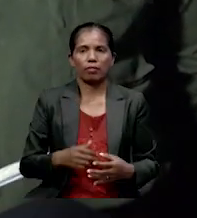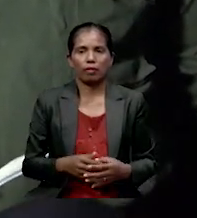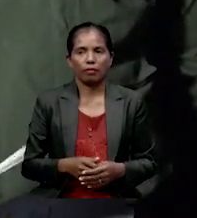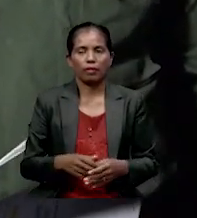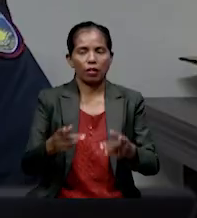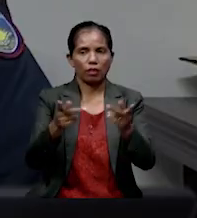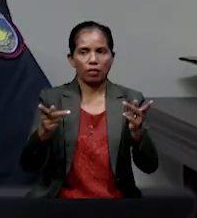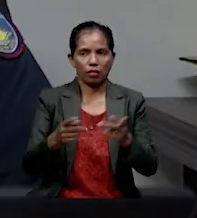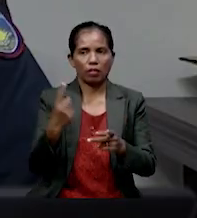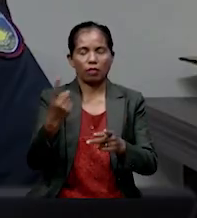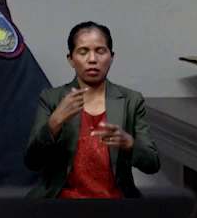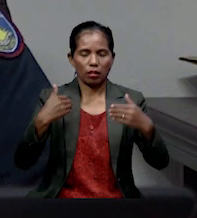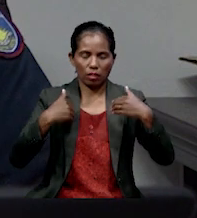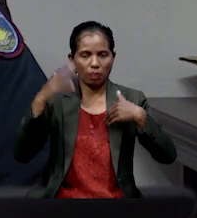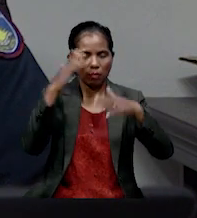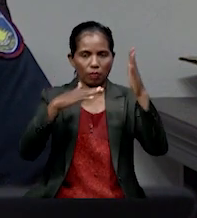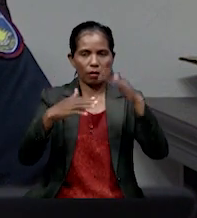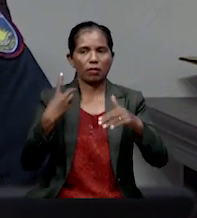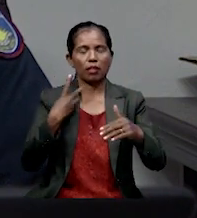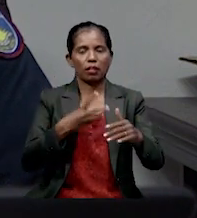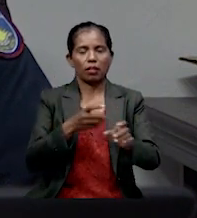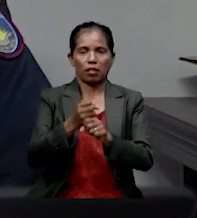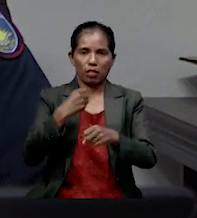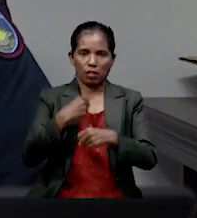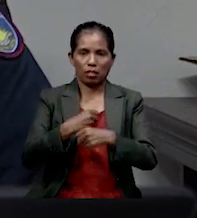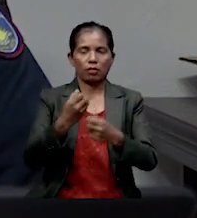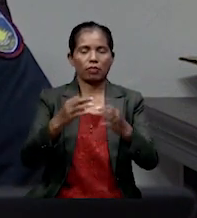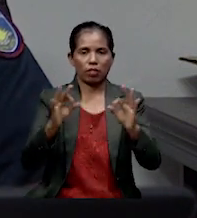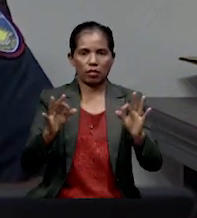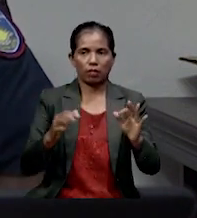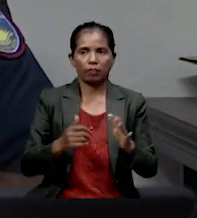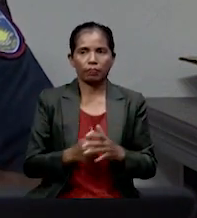maka sempre moço problema, né? E tahala tiona ansan.